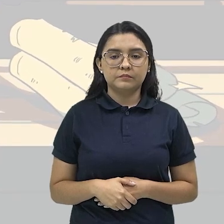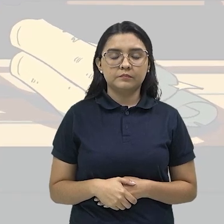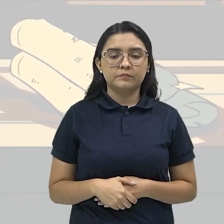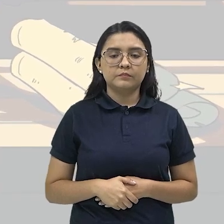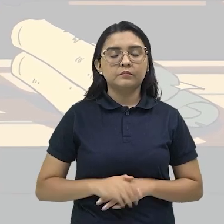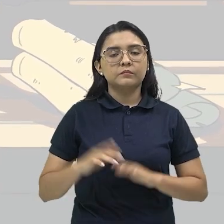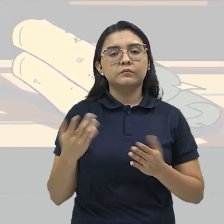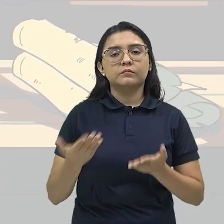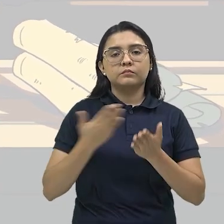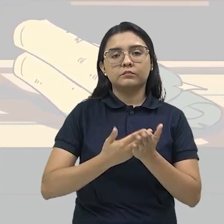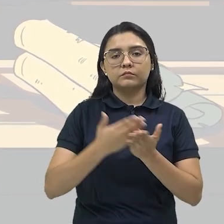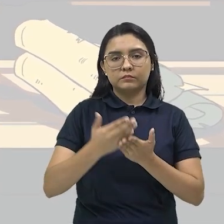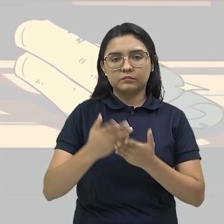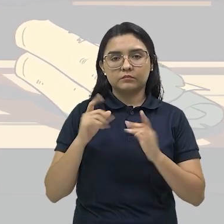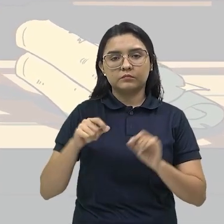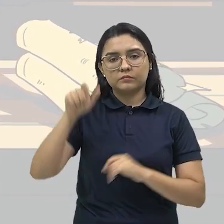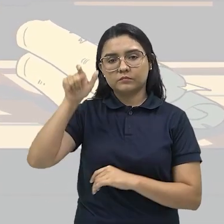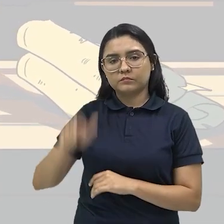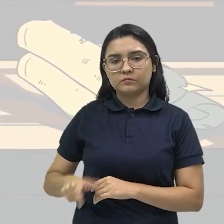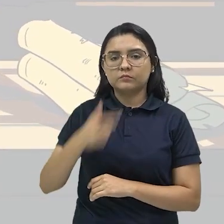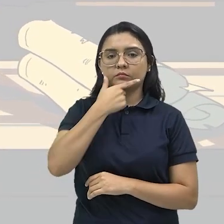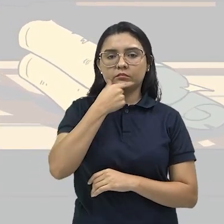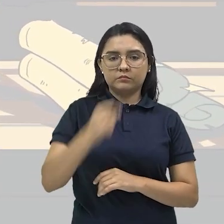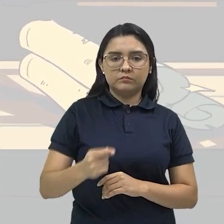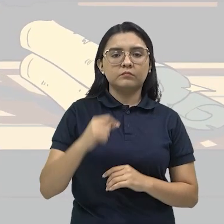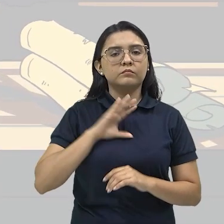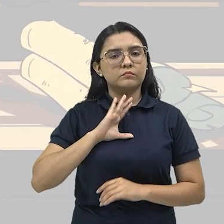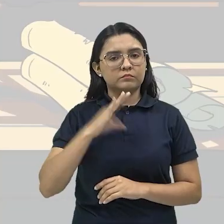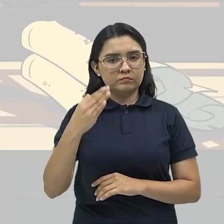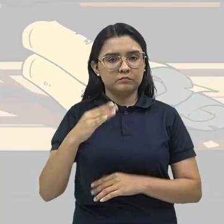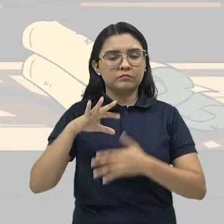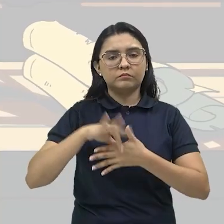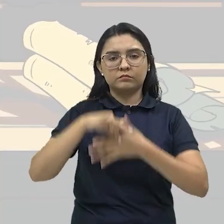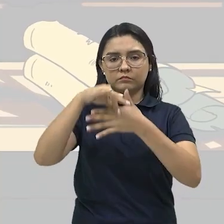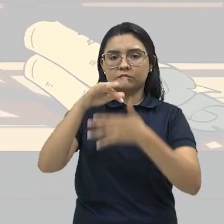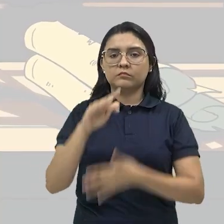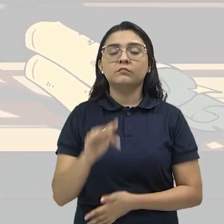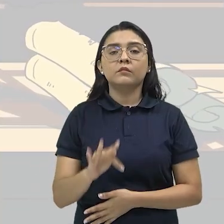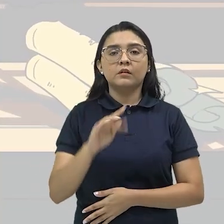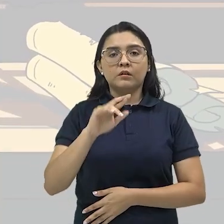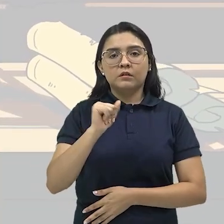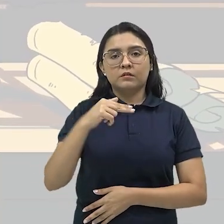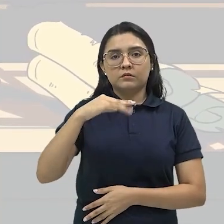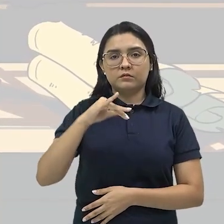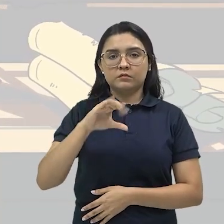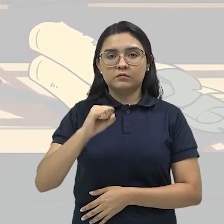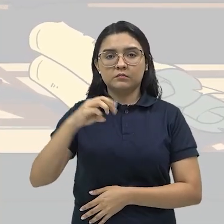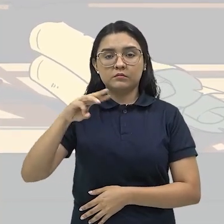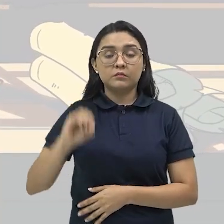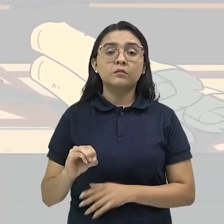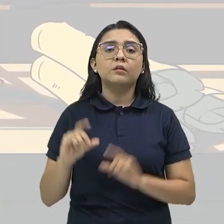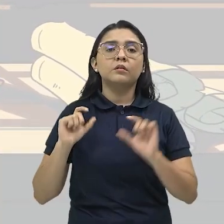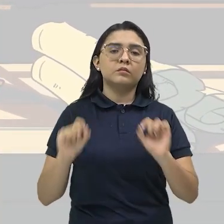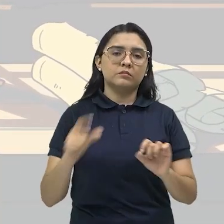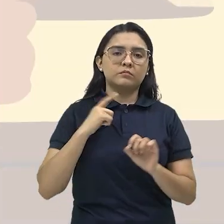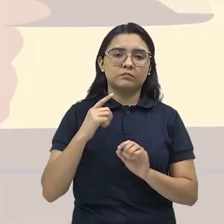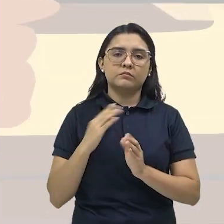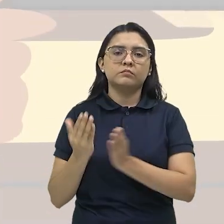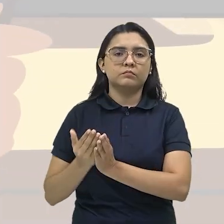Tudo começou quando nosso corajoso líder, Francisco de Orellana, nos levou em uma expedição pelo